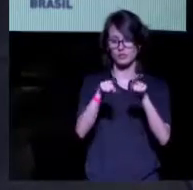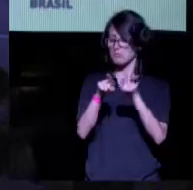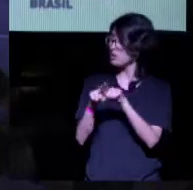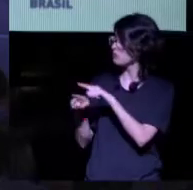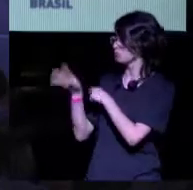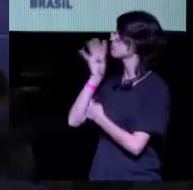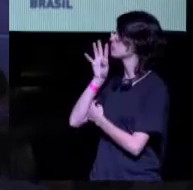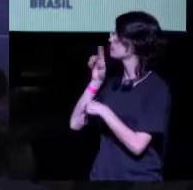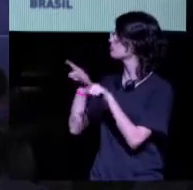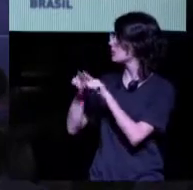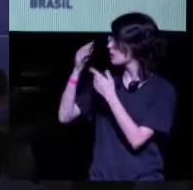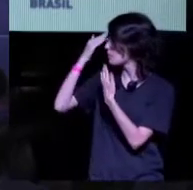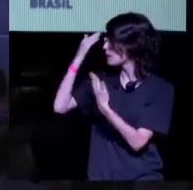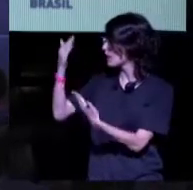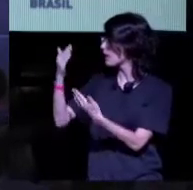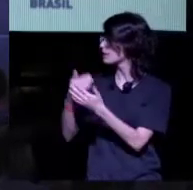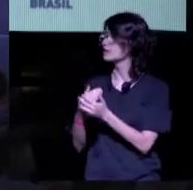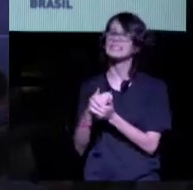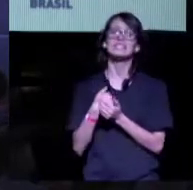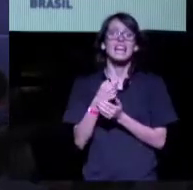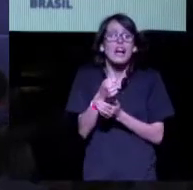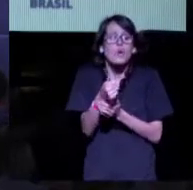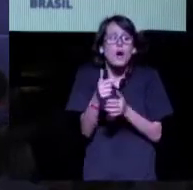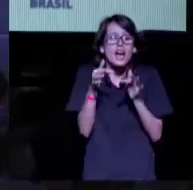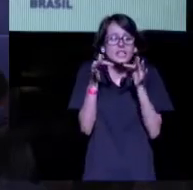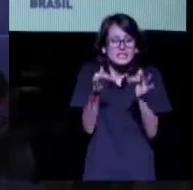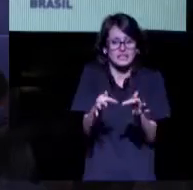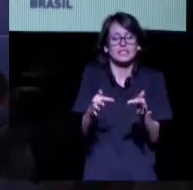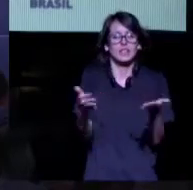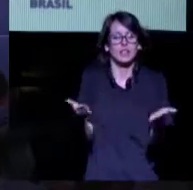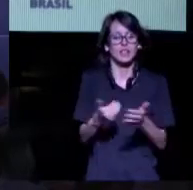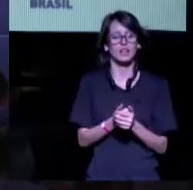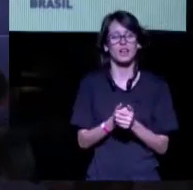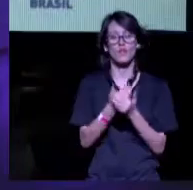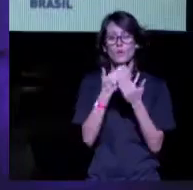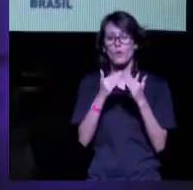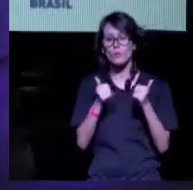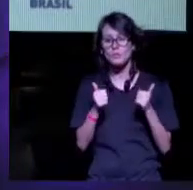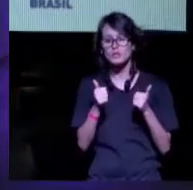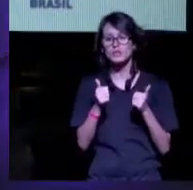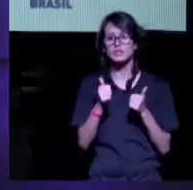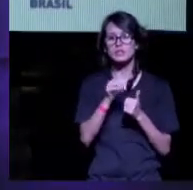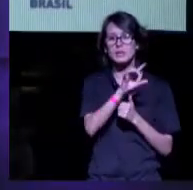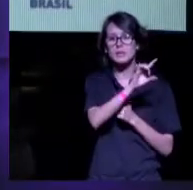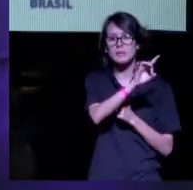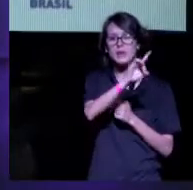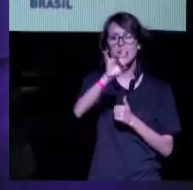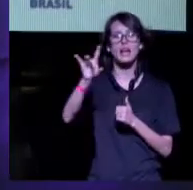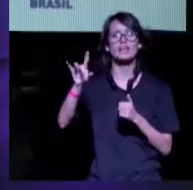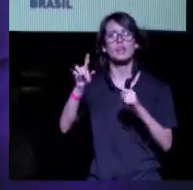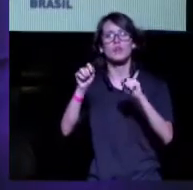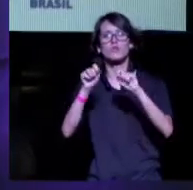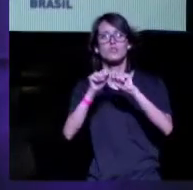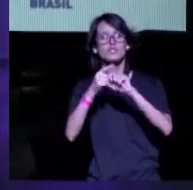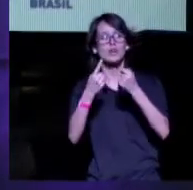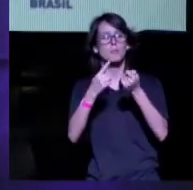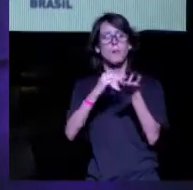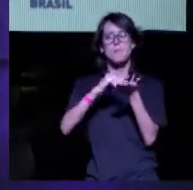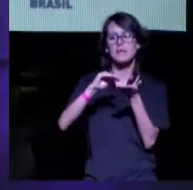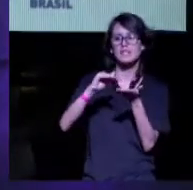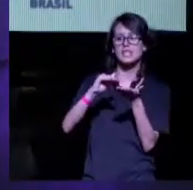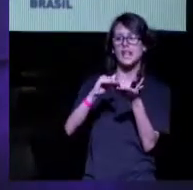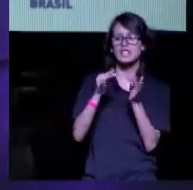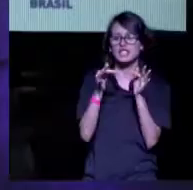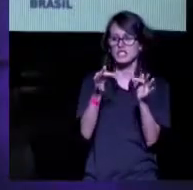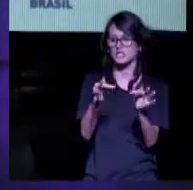obrigada a tomar a gente já terminando o painel eu vou pedir pra cada um fazer uma mensagem final para quem